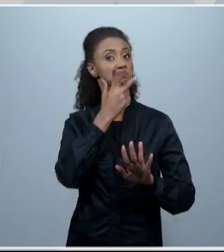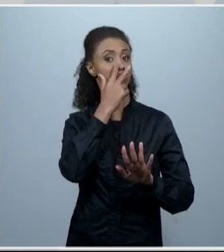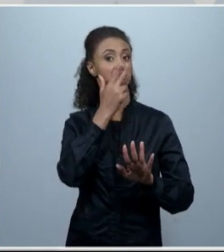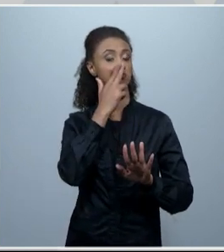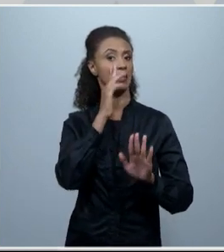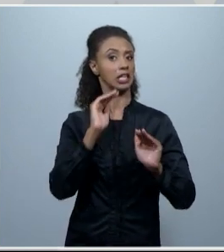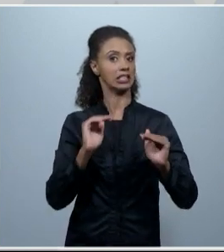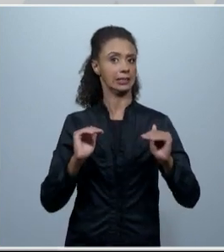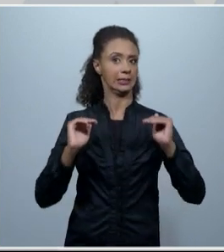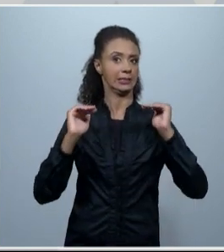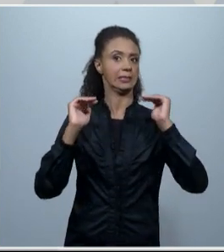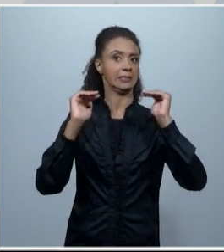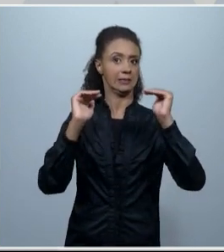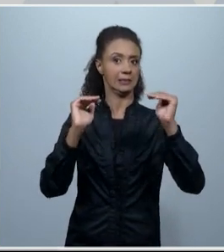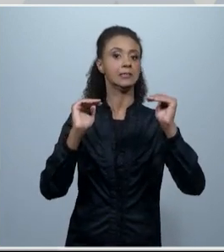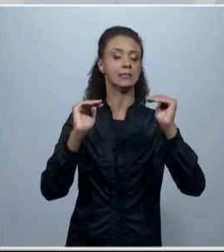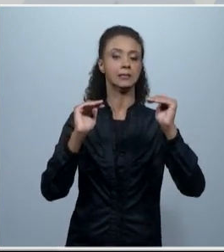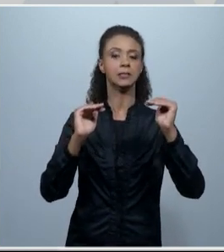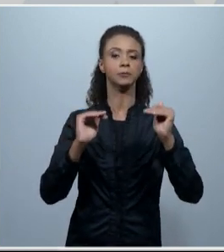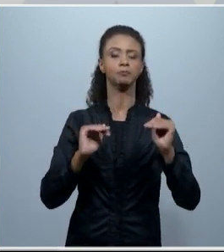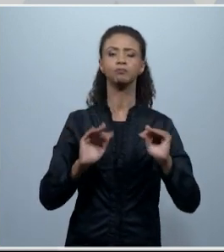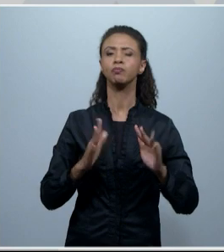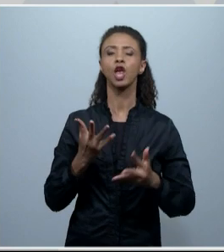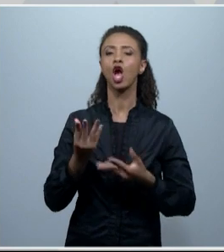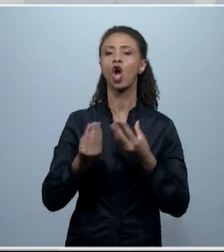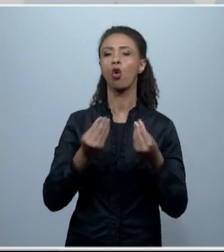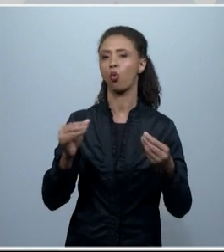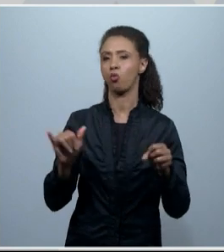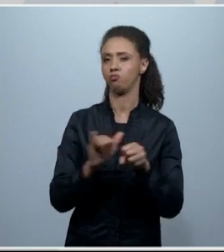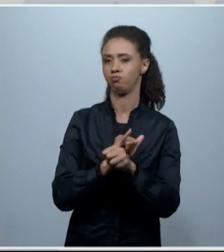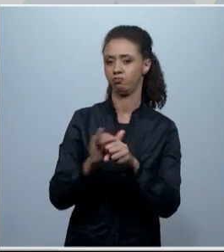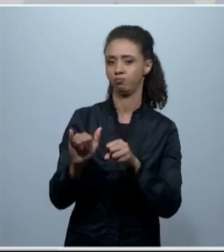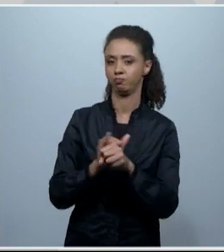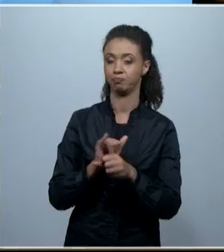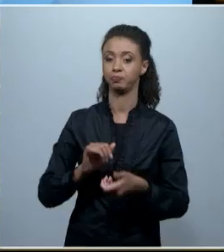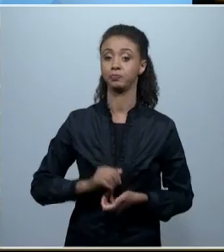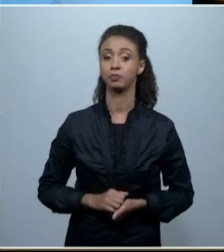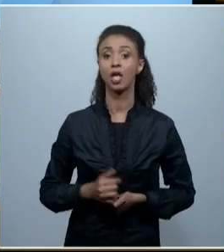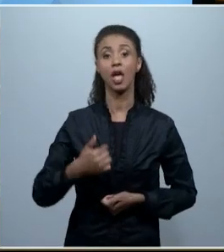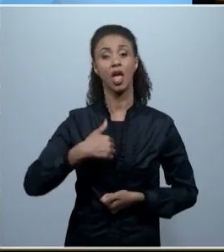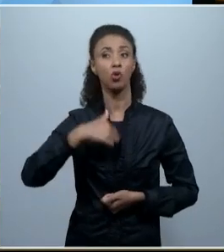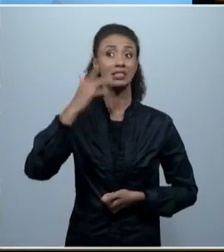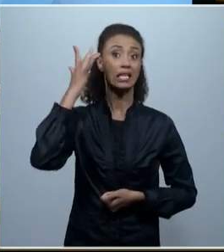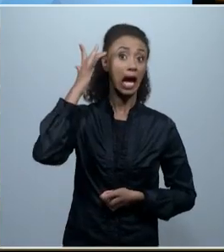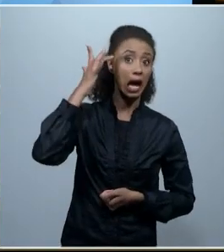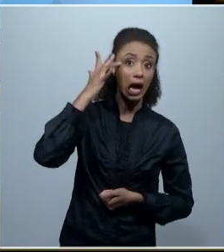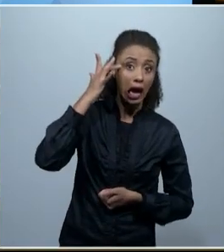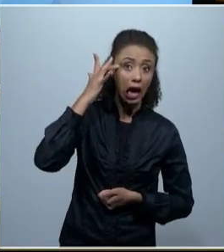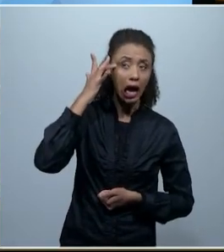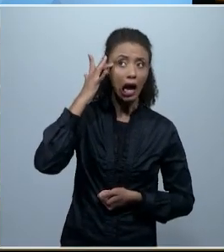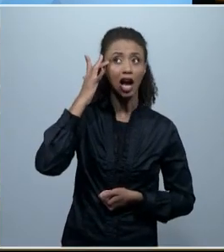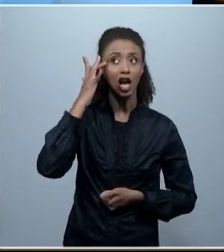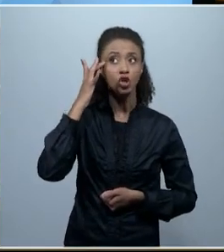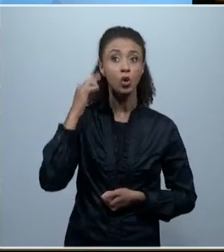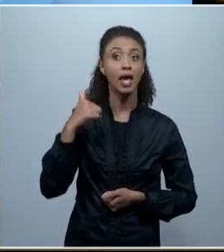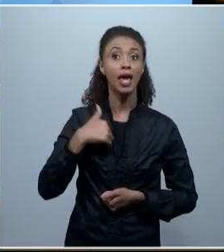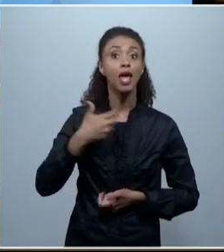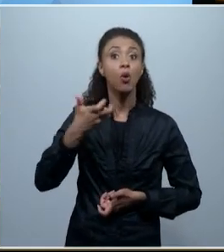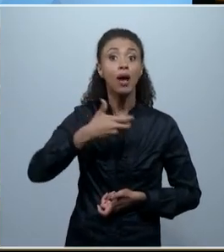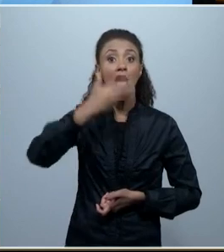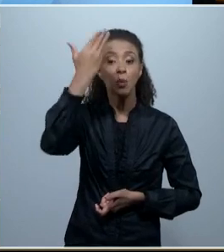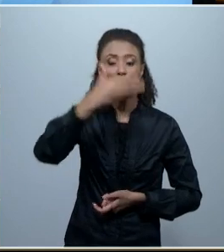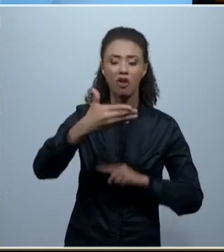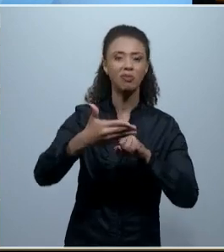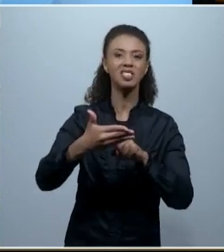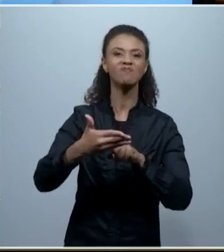demonstração por contradição então como que a gente faz a gente supõe que o fato que a gente quer provar não é válido na gente